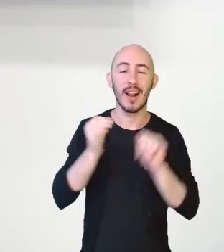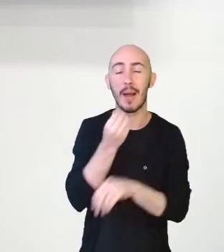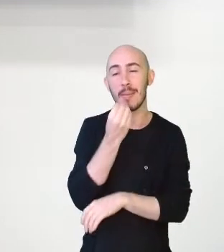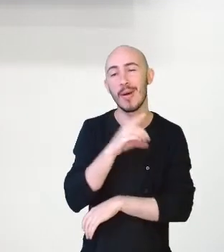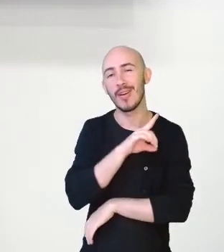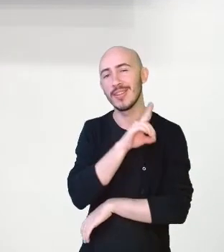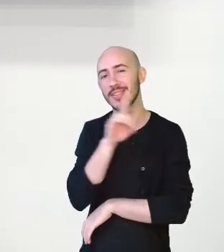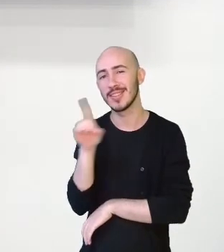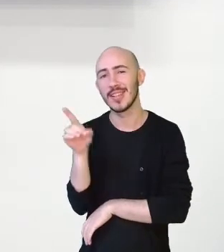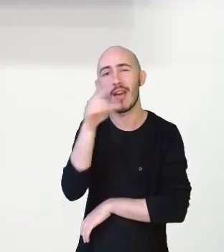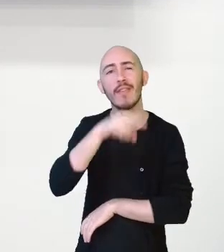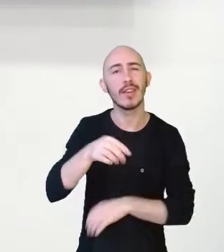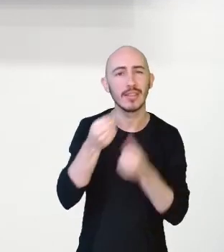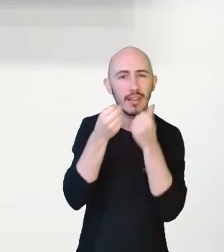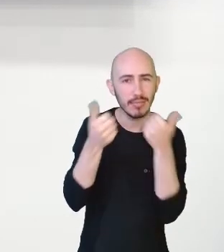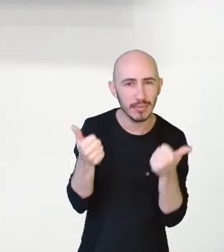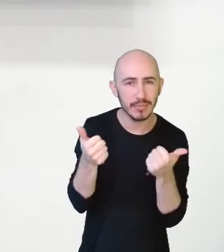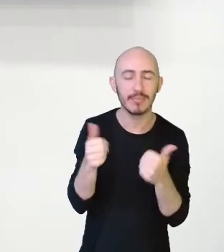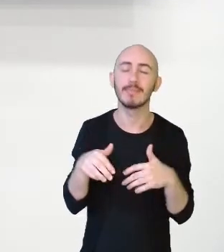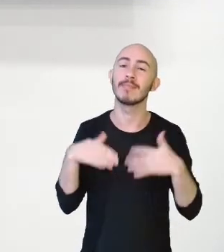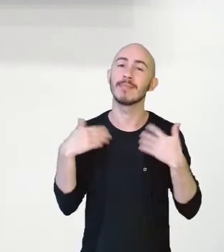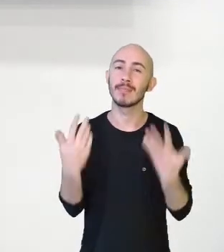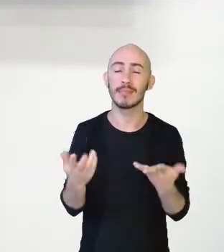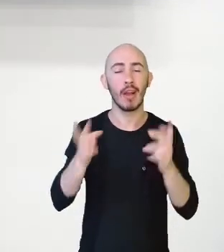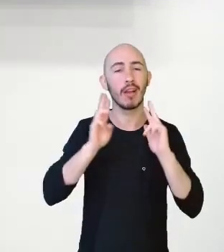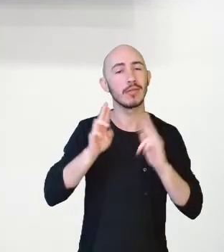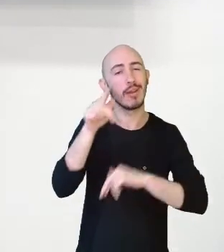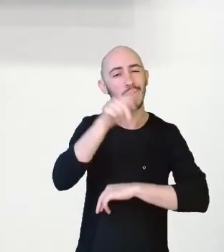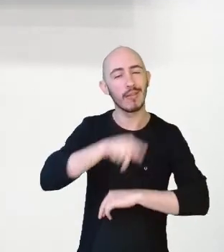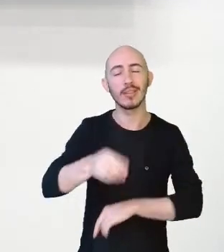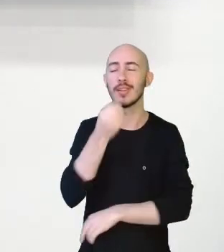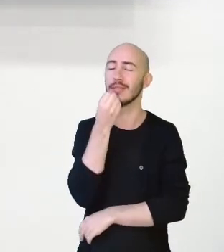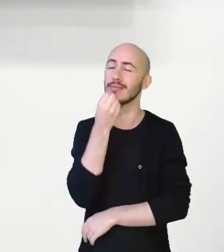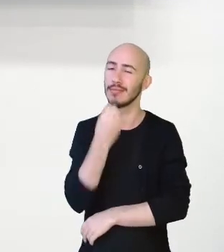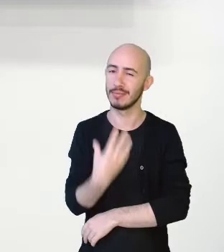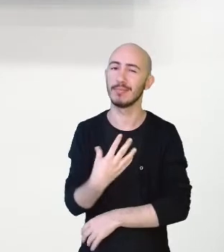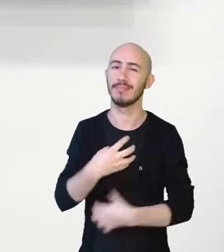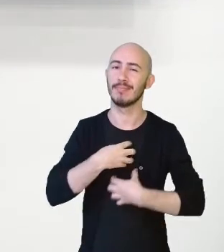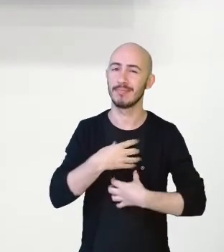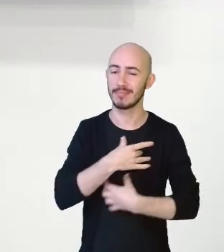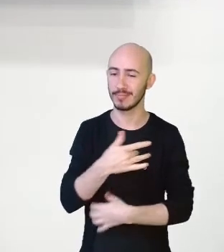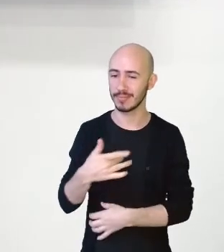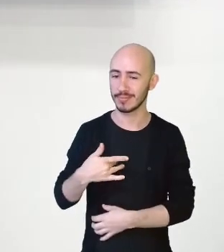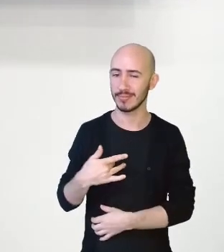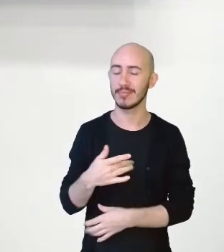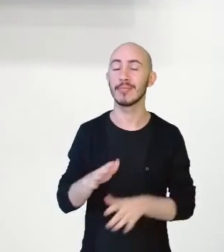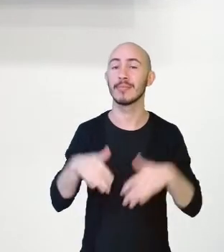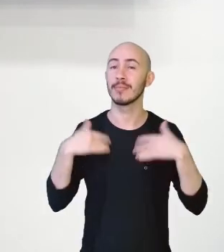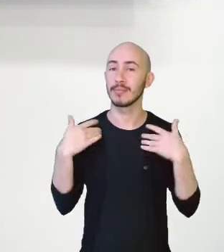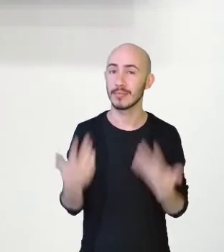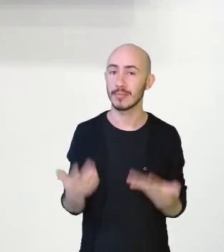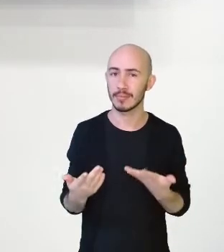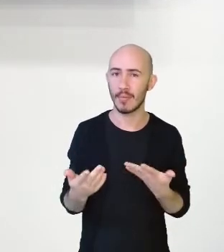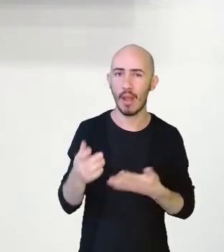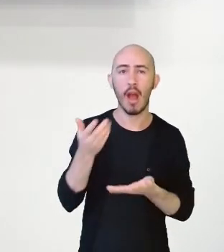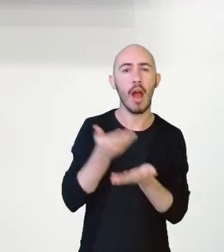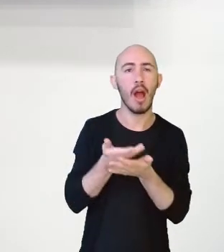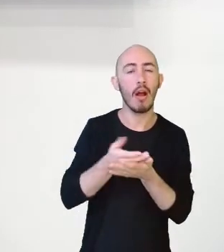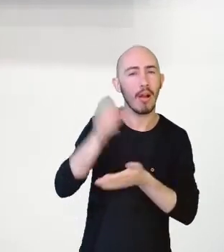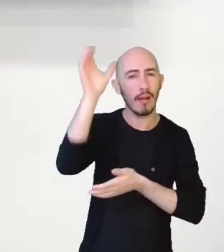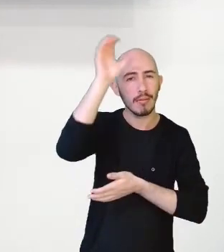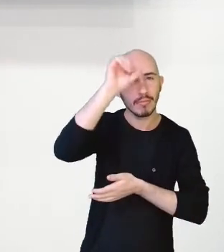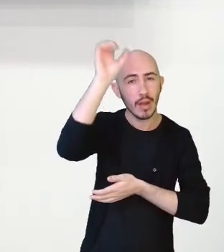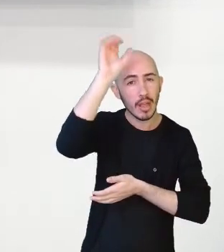bom dia, como você está? Eu espero que você esteja muito bem. E aí, aprendeu bastante na aula de matemática?